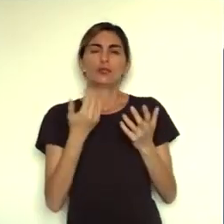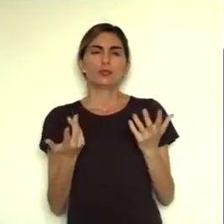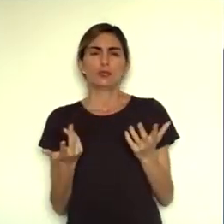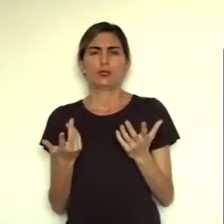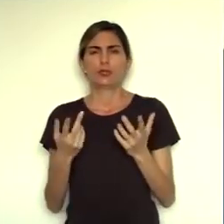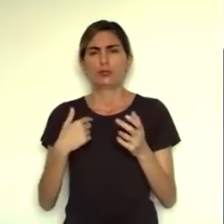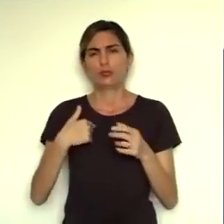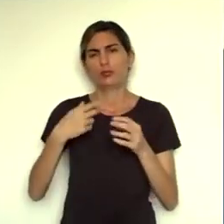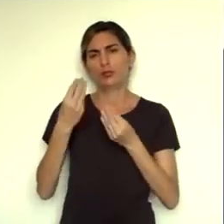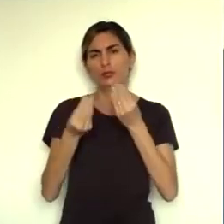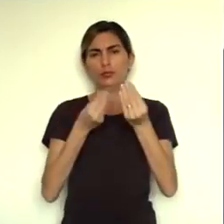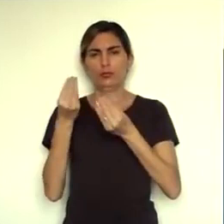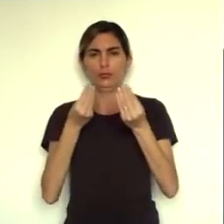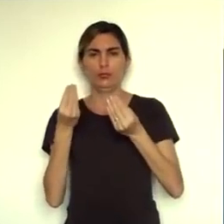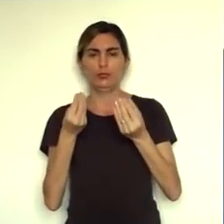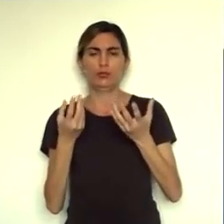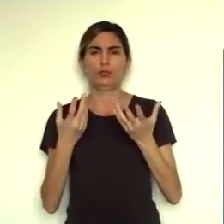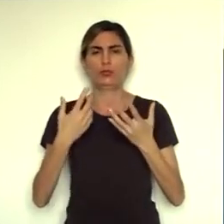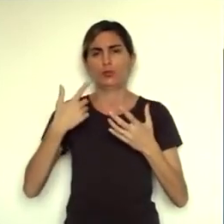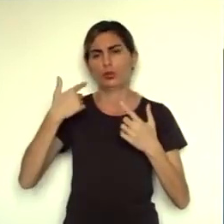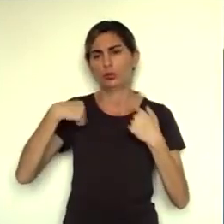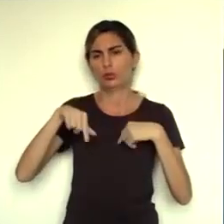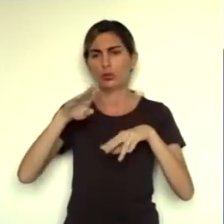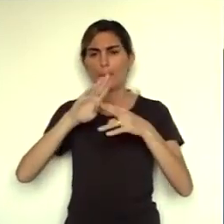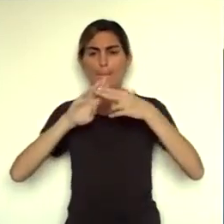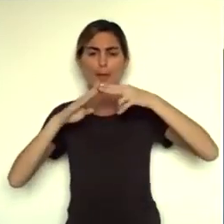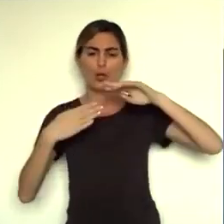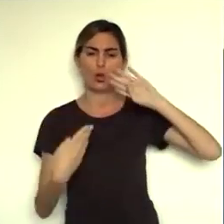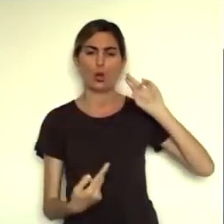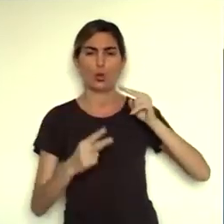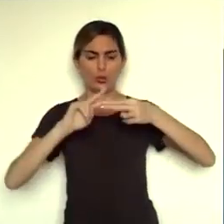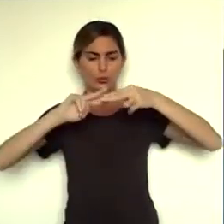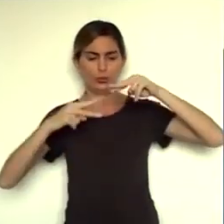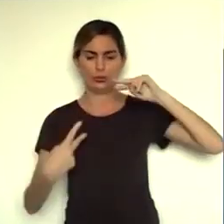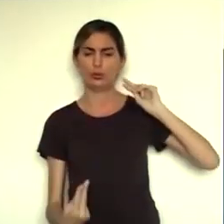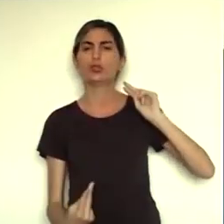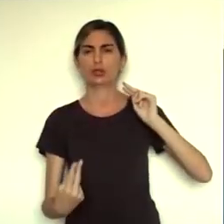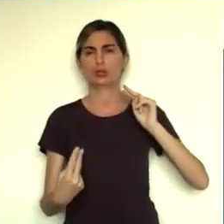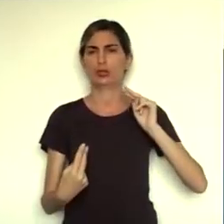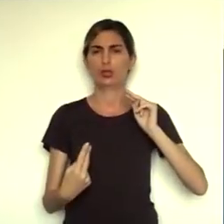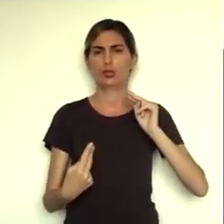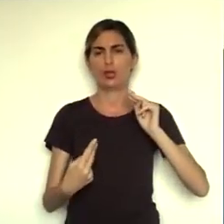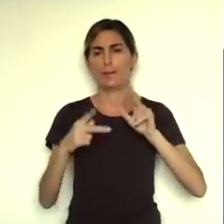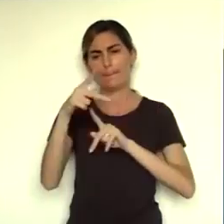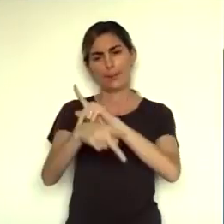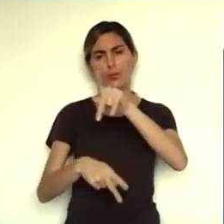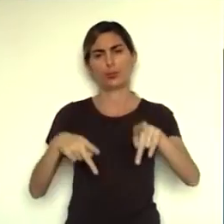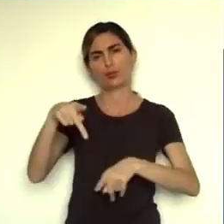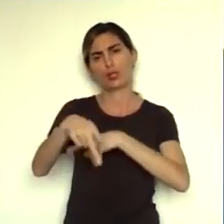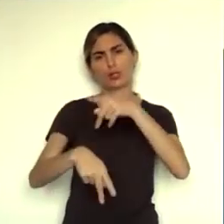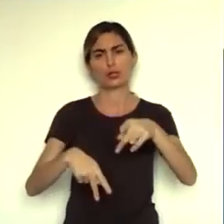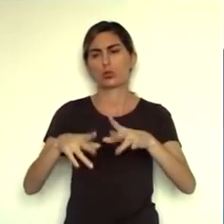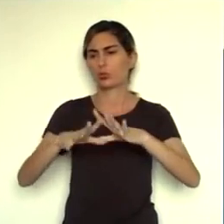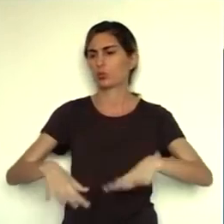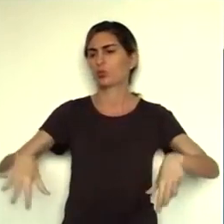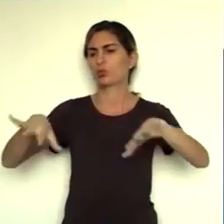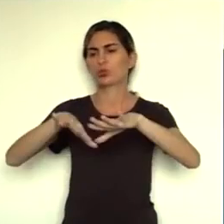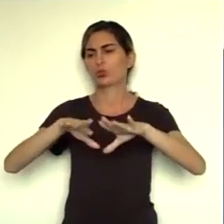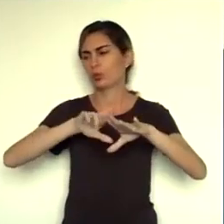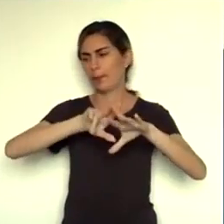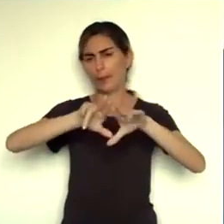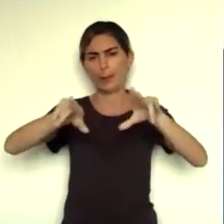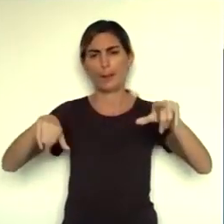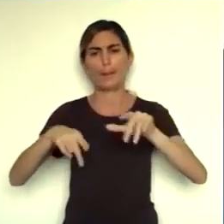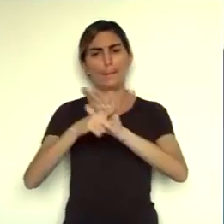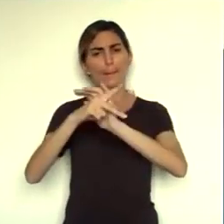que correspondem ao formato, à forma biológica de composição da população. Então, todos